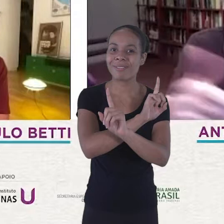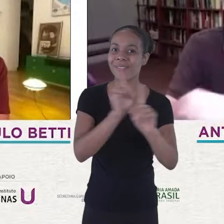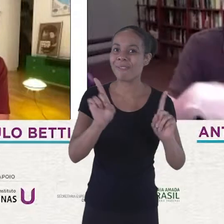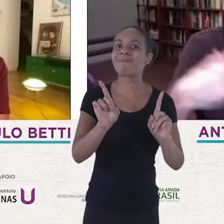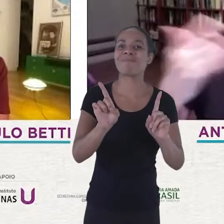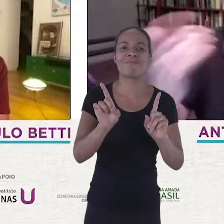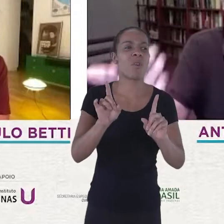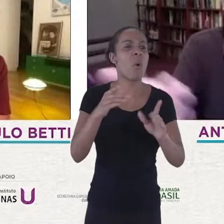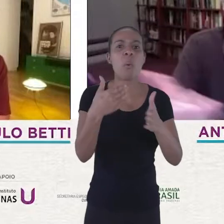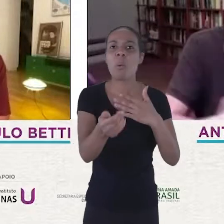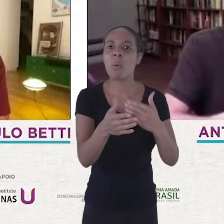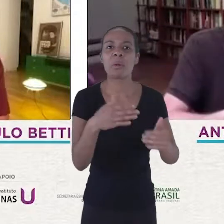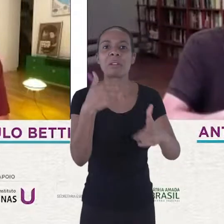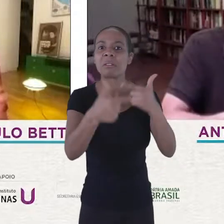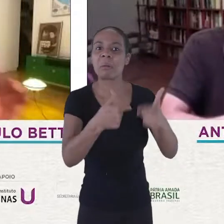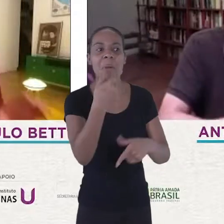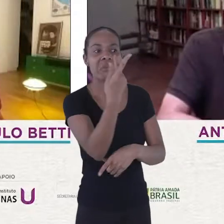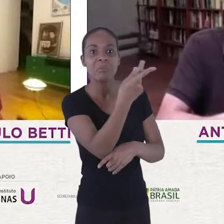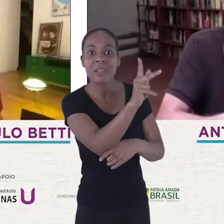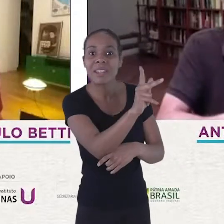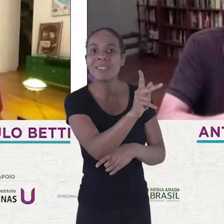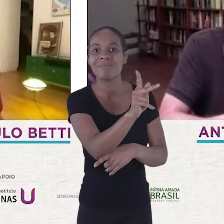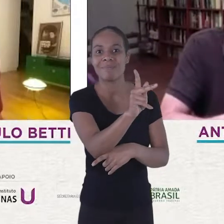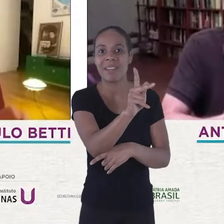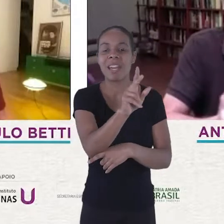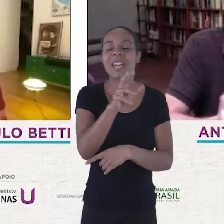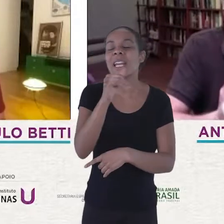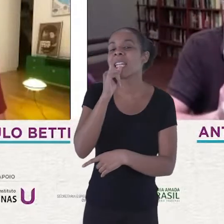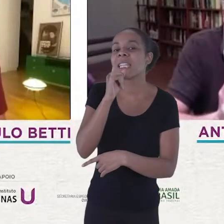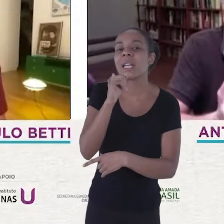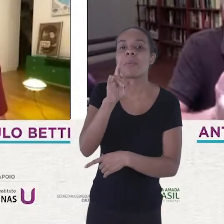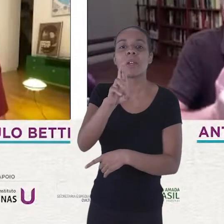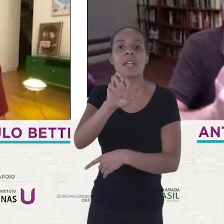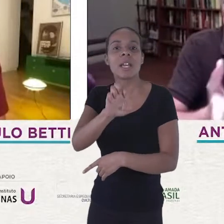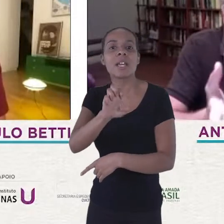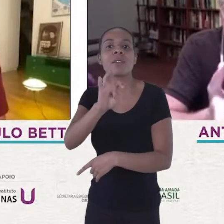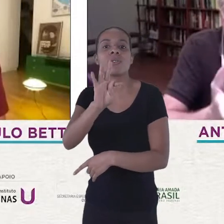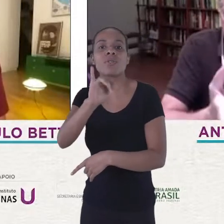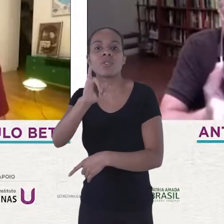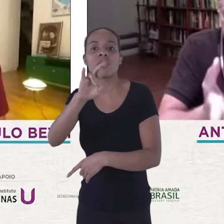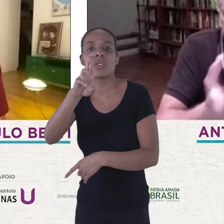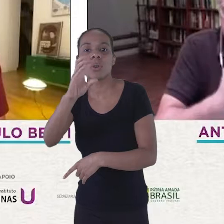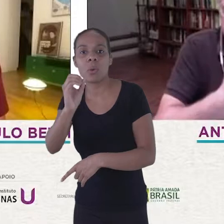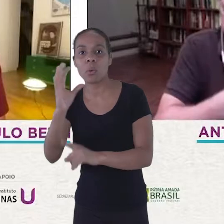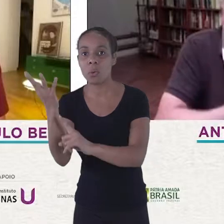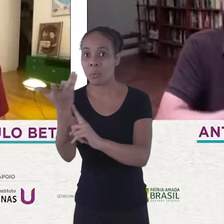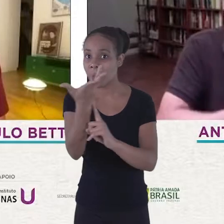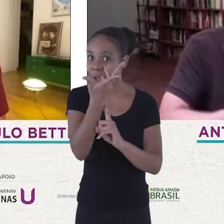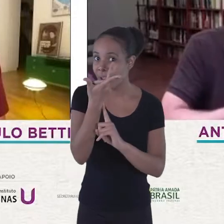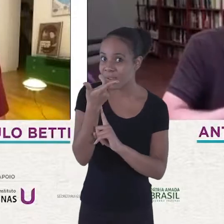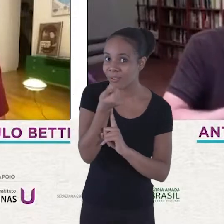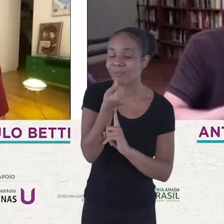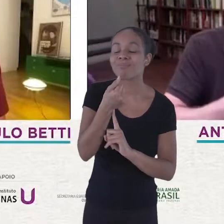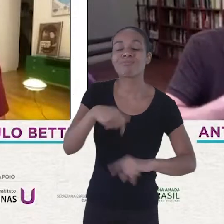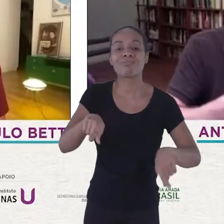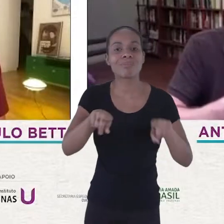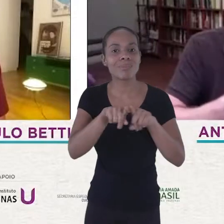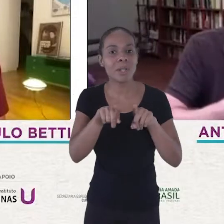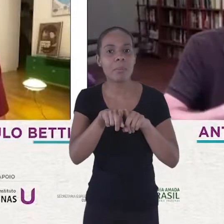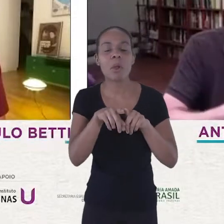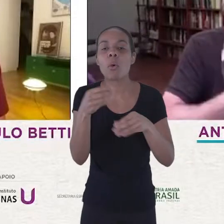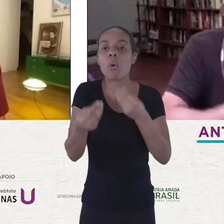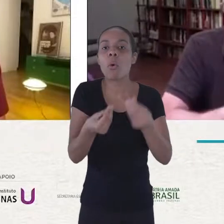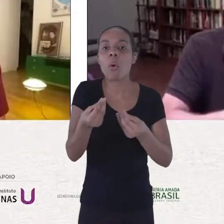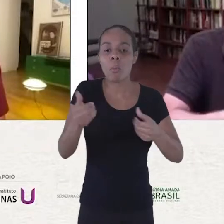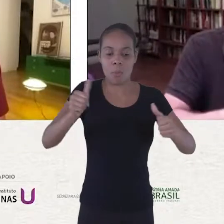gente não pode deixar de falar do Retiro dos Artistas, não pode deixar de falar da atuação do Stepan à frente